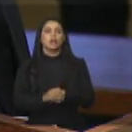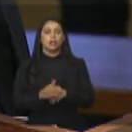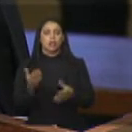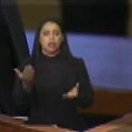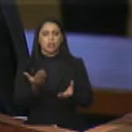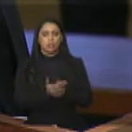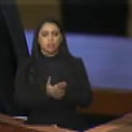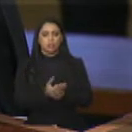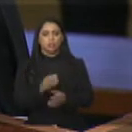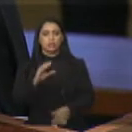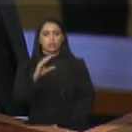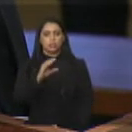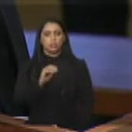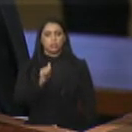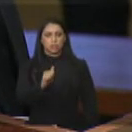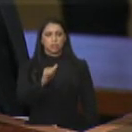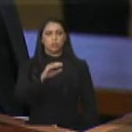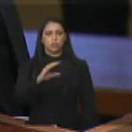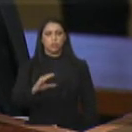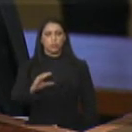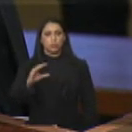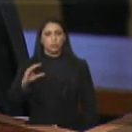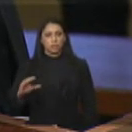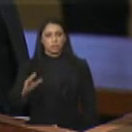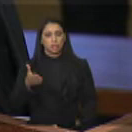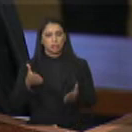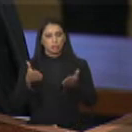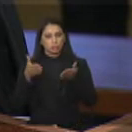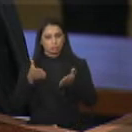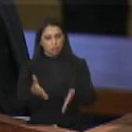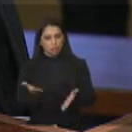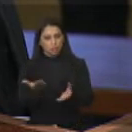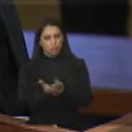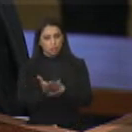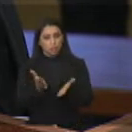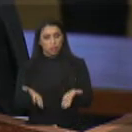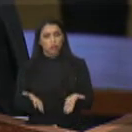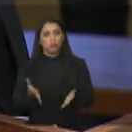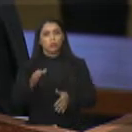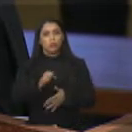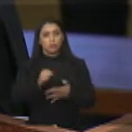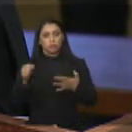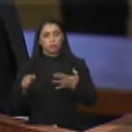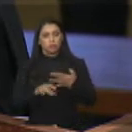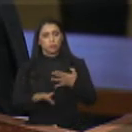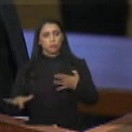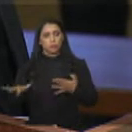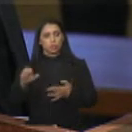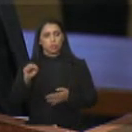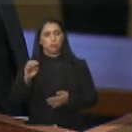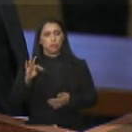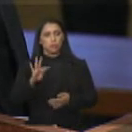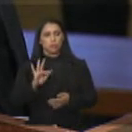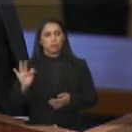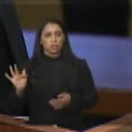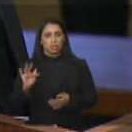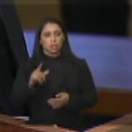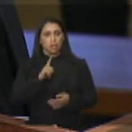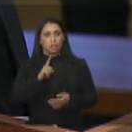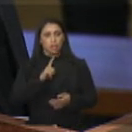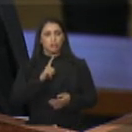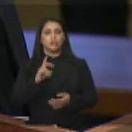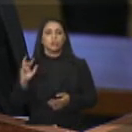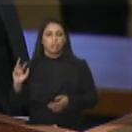É o que se conclui por meio de rápida incursão na jurisprudência do Supremo, que, ao ser provocado, não se eximiu de